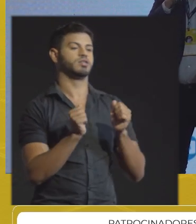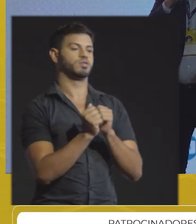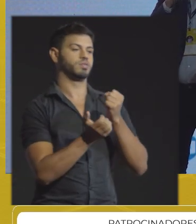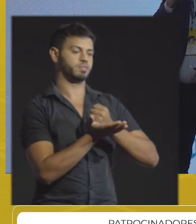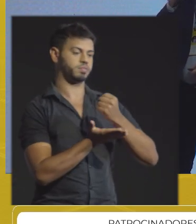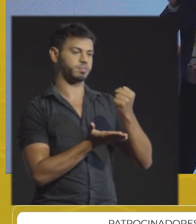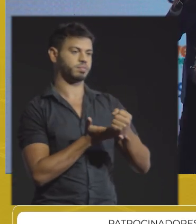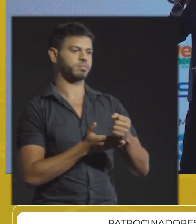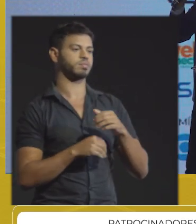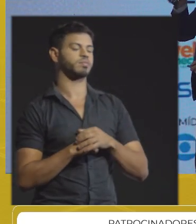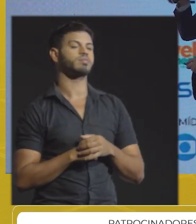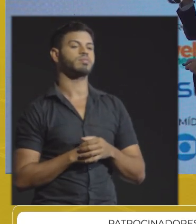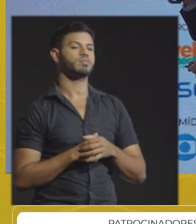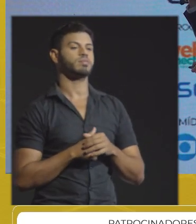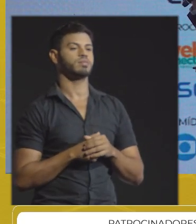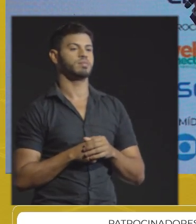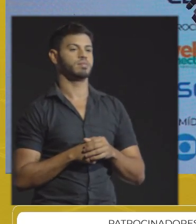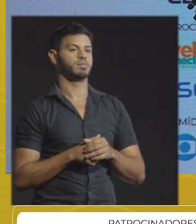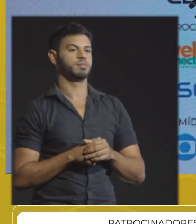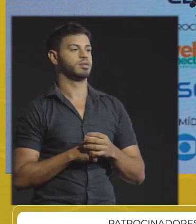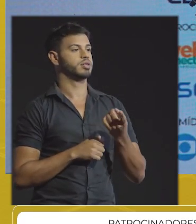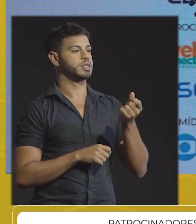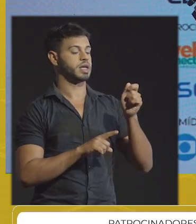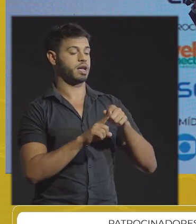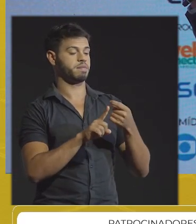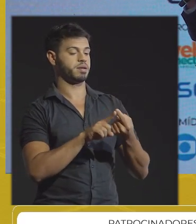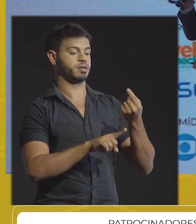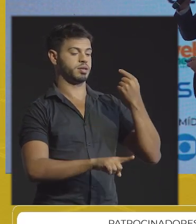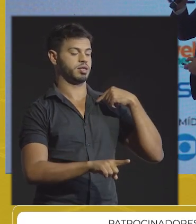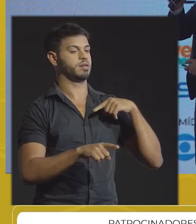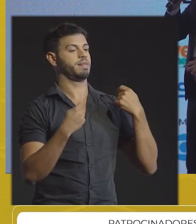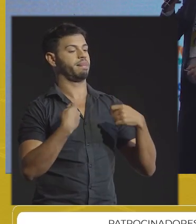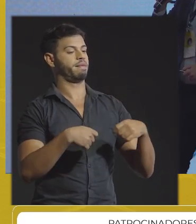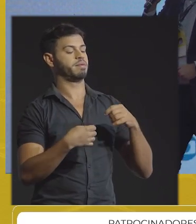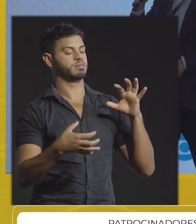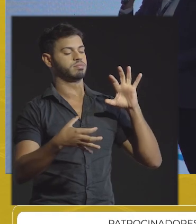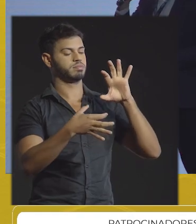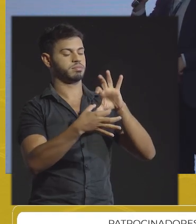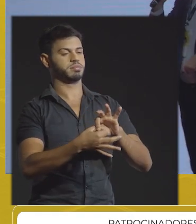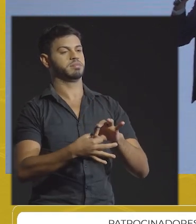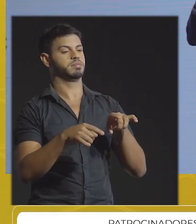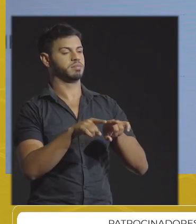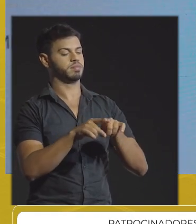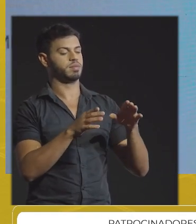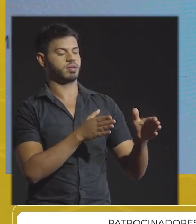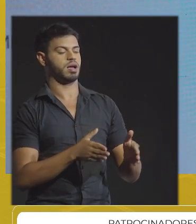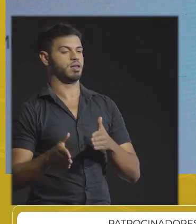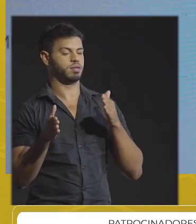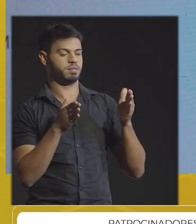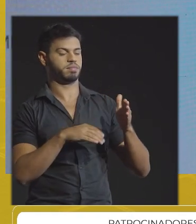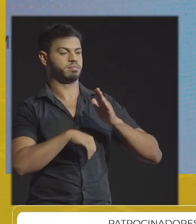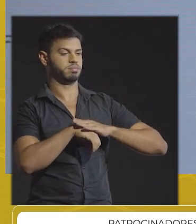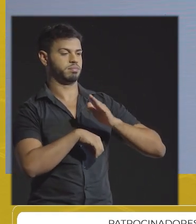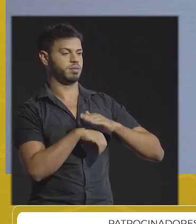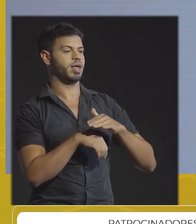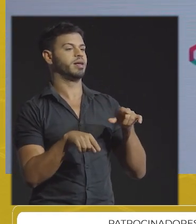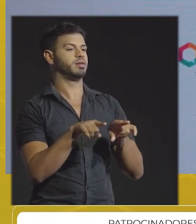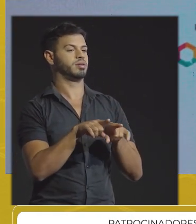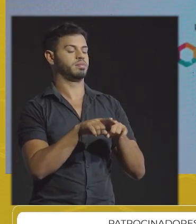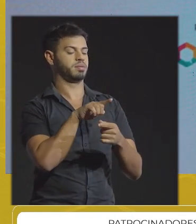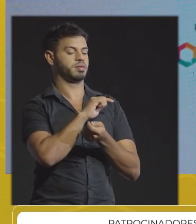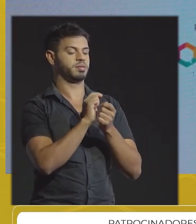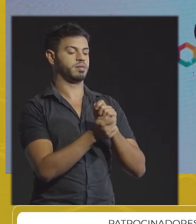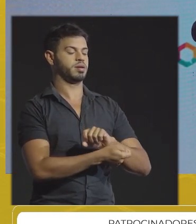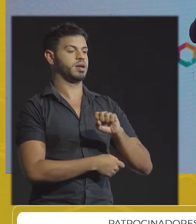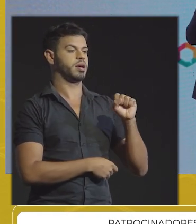distribuidora né com se meses de antecedência precisa homologar o projeto de autoprodução adequar-se ao